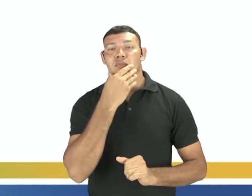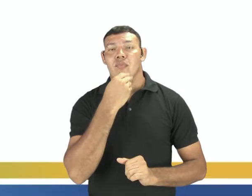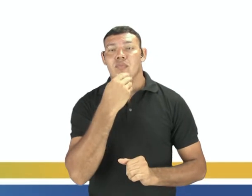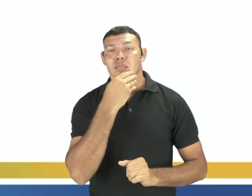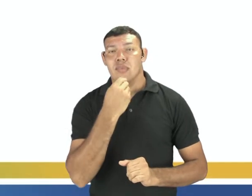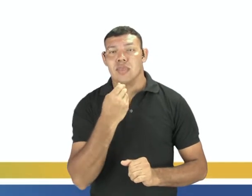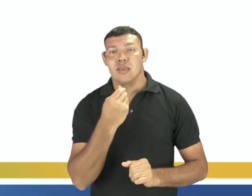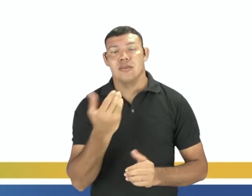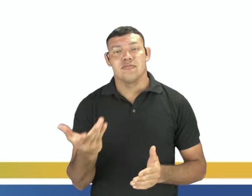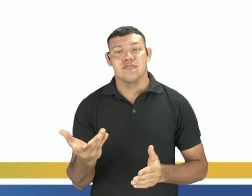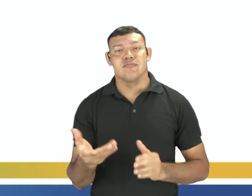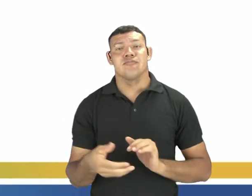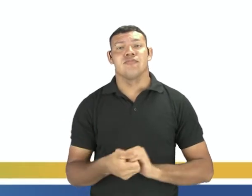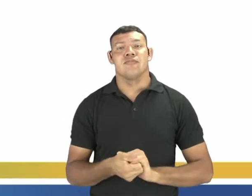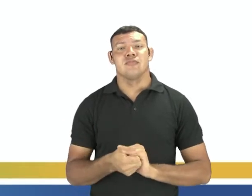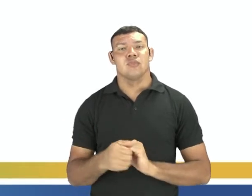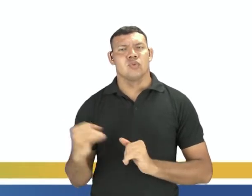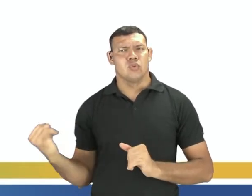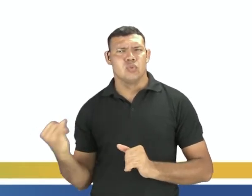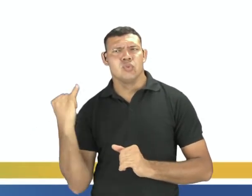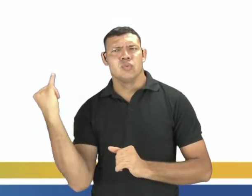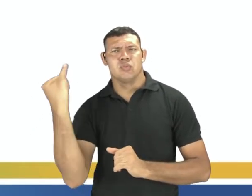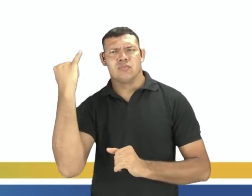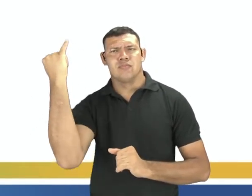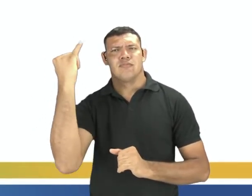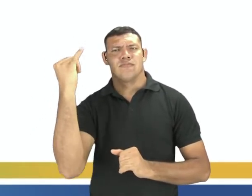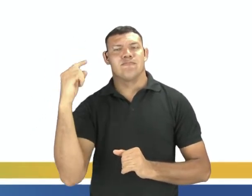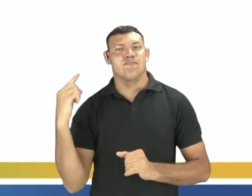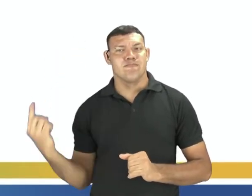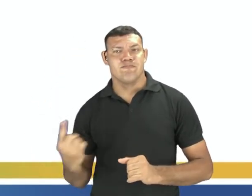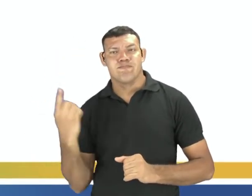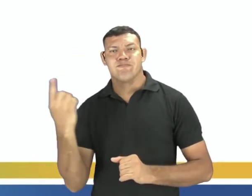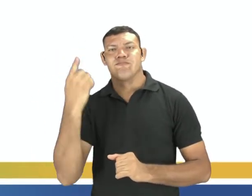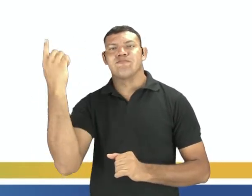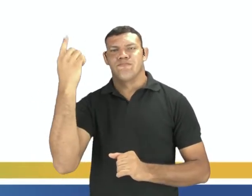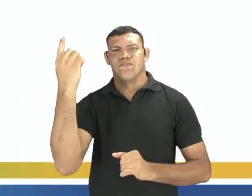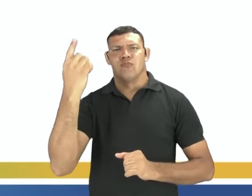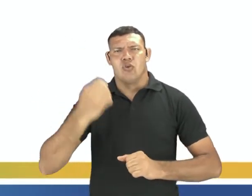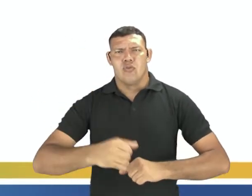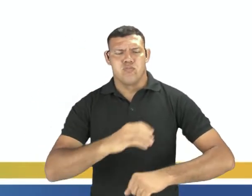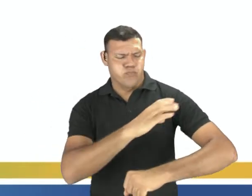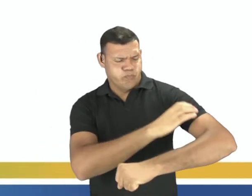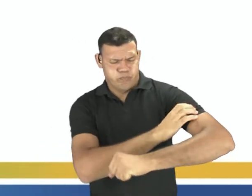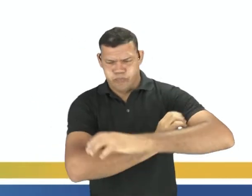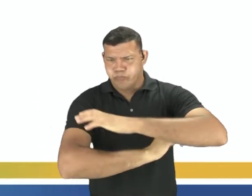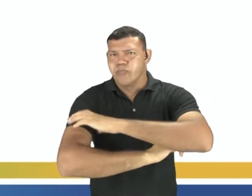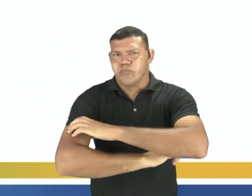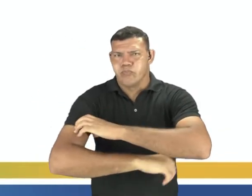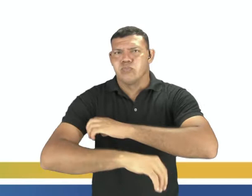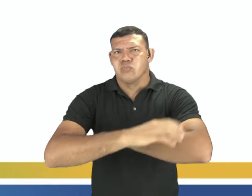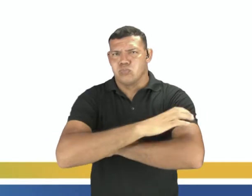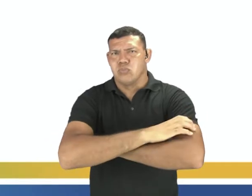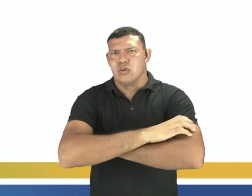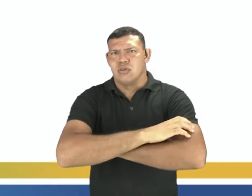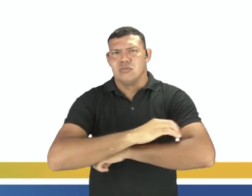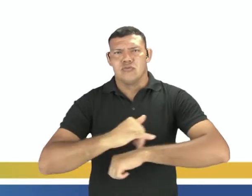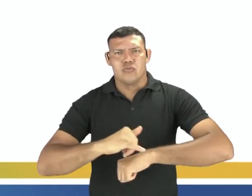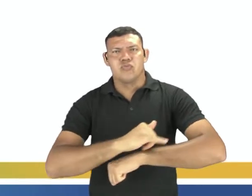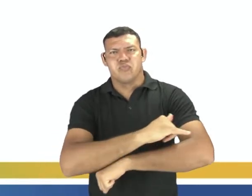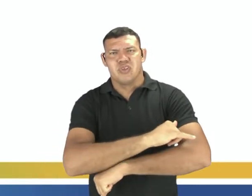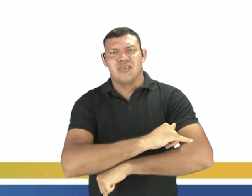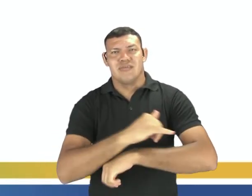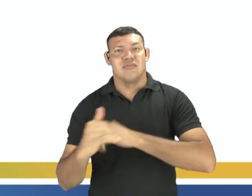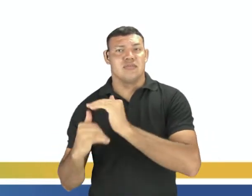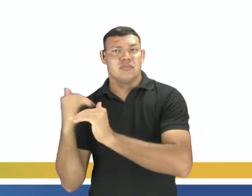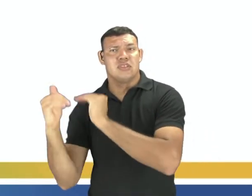rapazes habitualmente são mais altos, mais fortes e com mais massa muscular. Só que esses desenvolvimentos nos